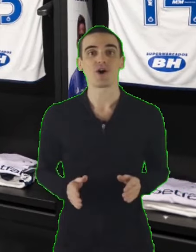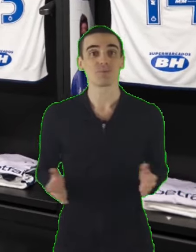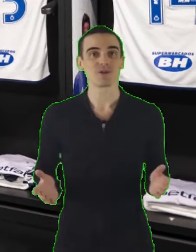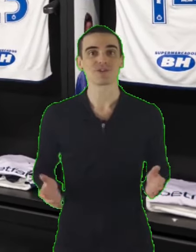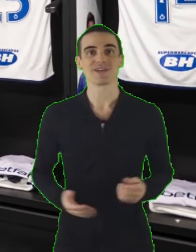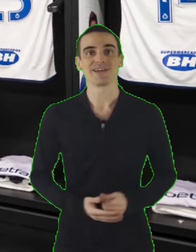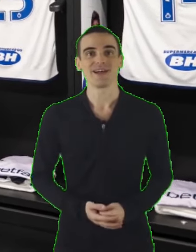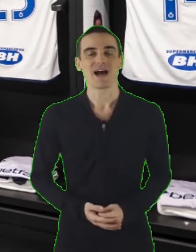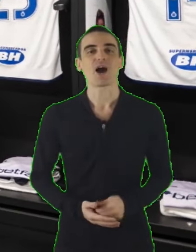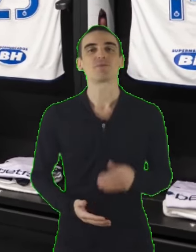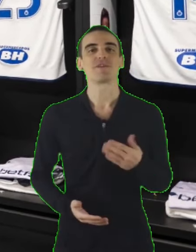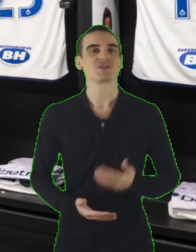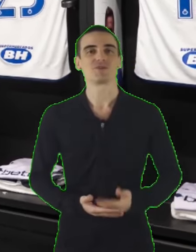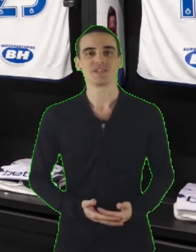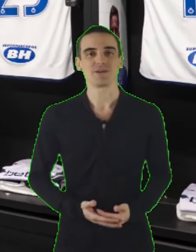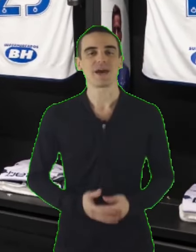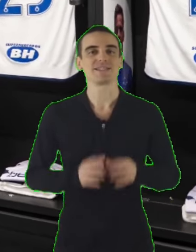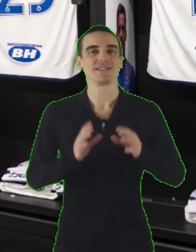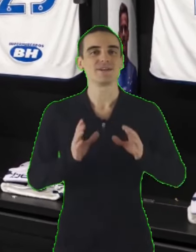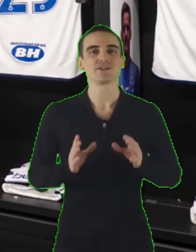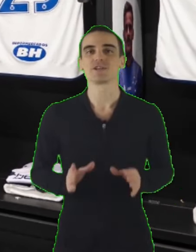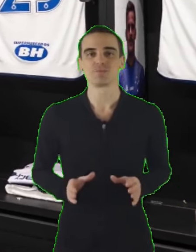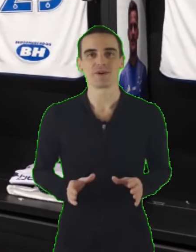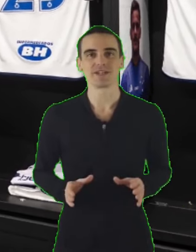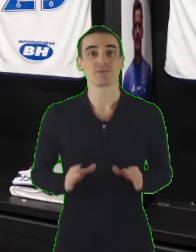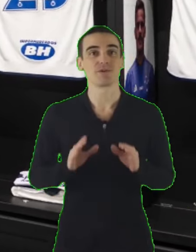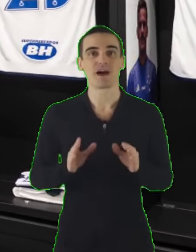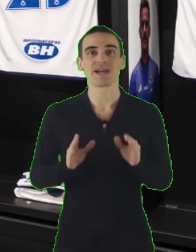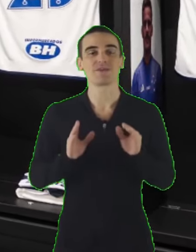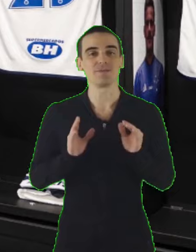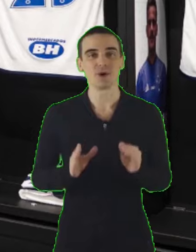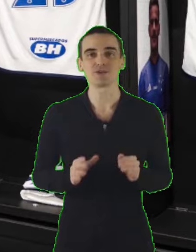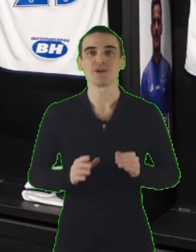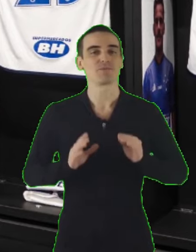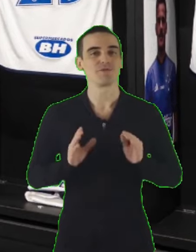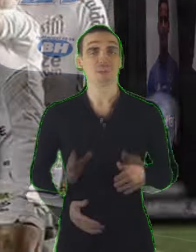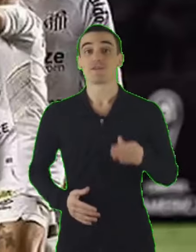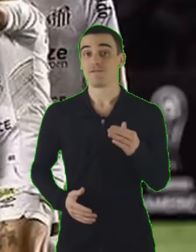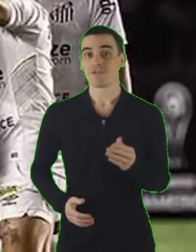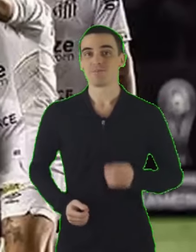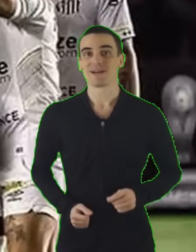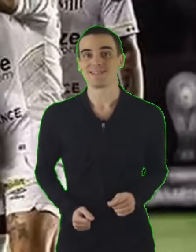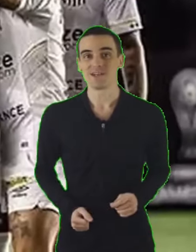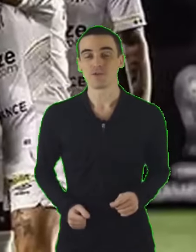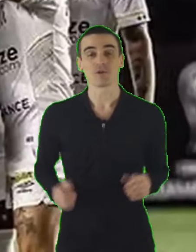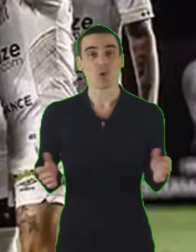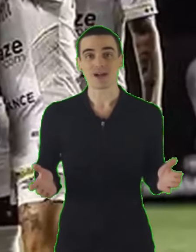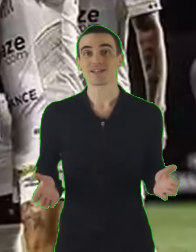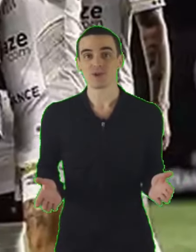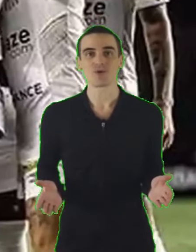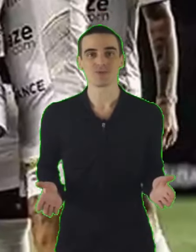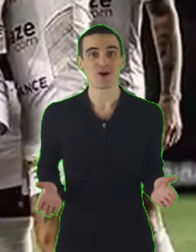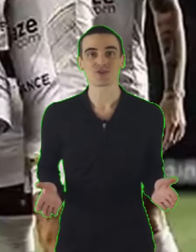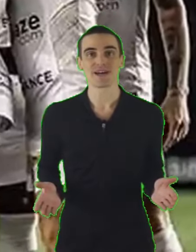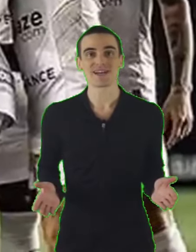Fala, torcedor do Cruzeiro! Se inscreva no canal para saber de todas as novidades do Cabuloso todos os dias. Com a queda do Santos para a segunda divisão